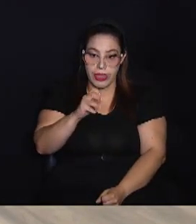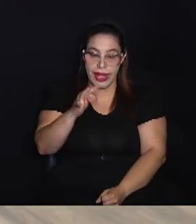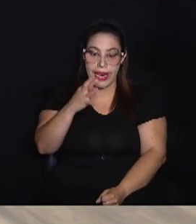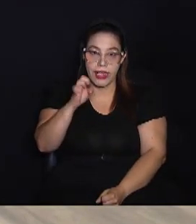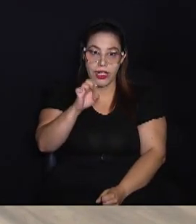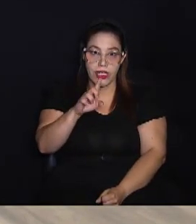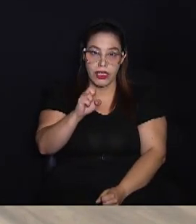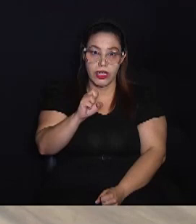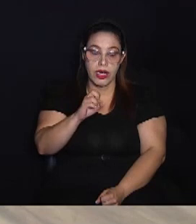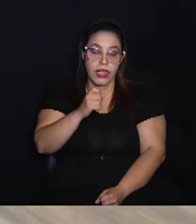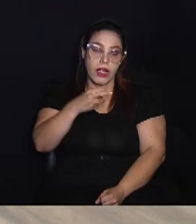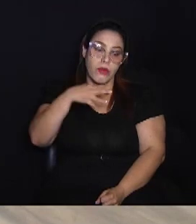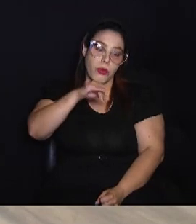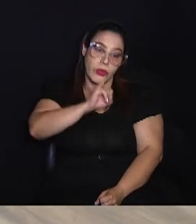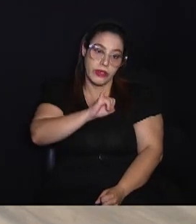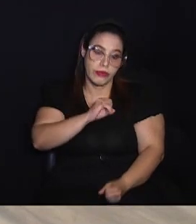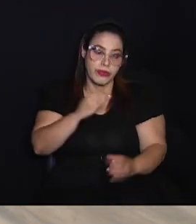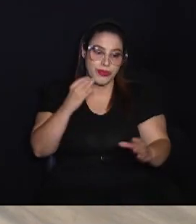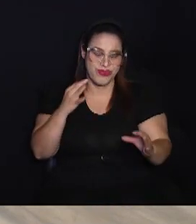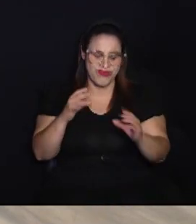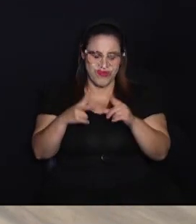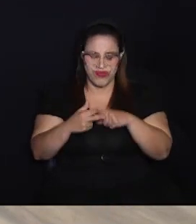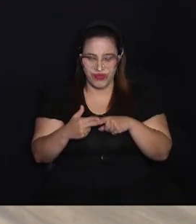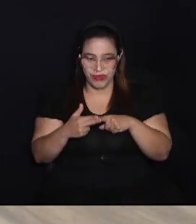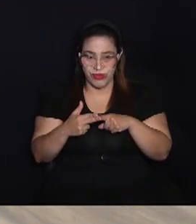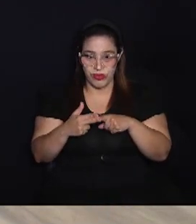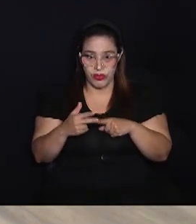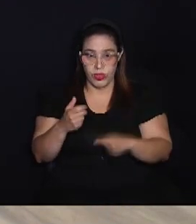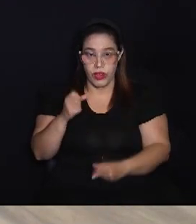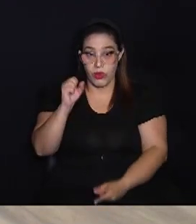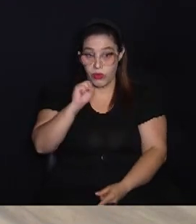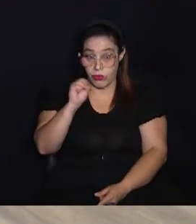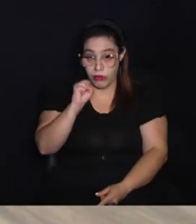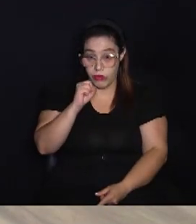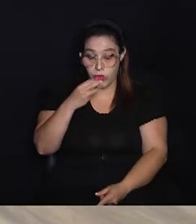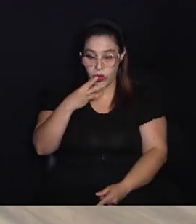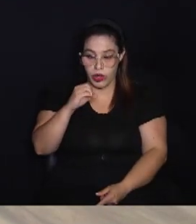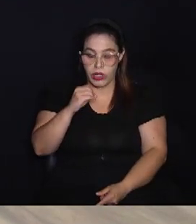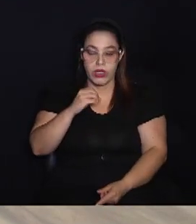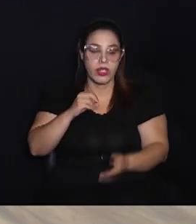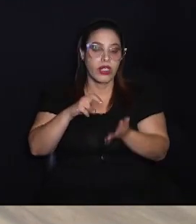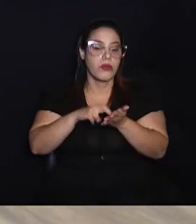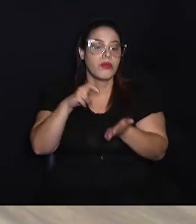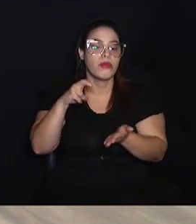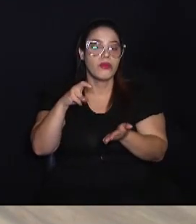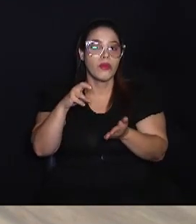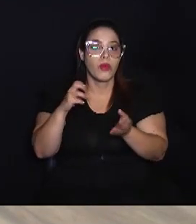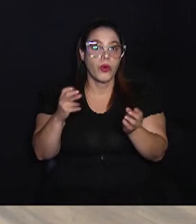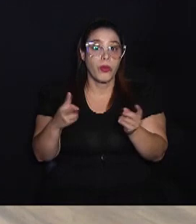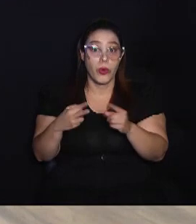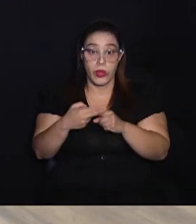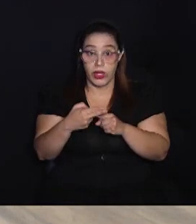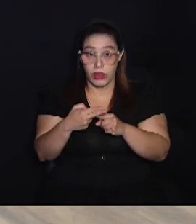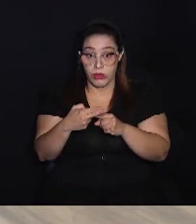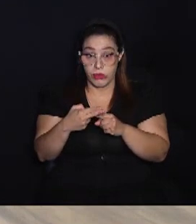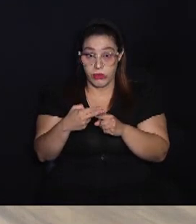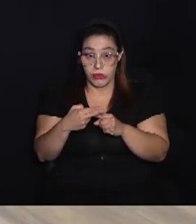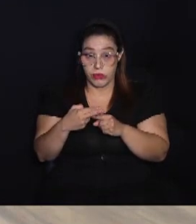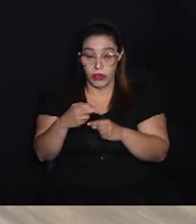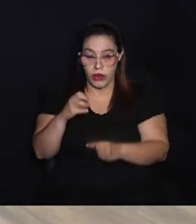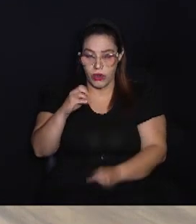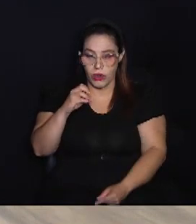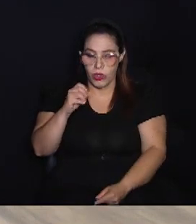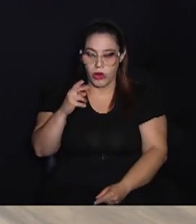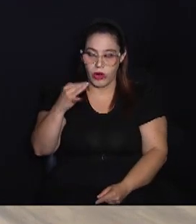região do Cambuí. A interdição será a partir das 8h30 da manhã. O bloqueio será, então, na